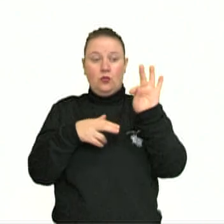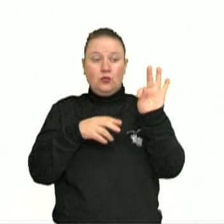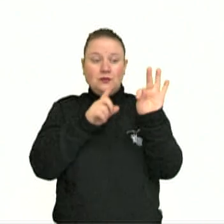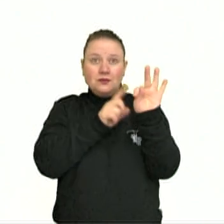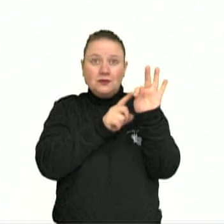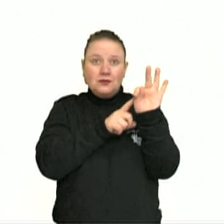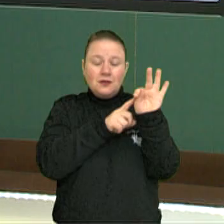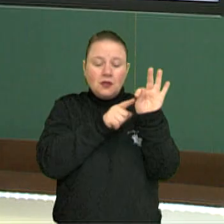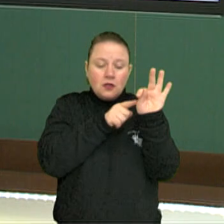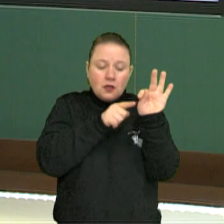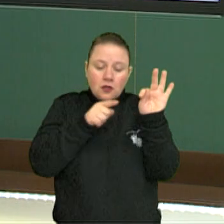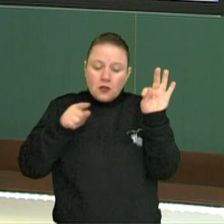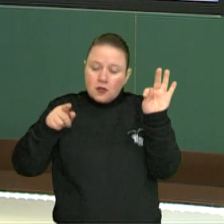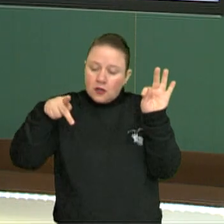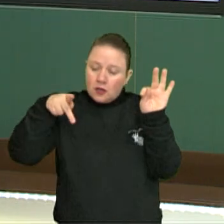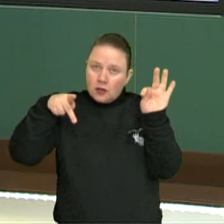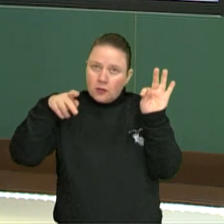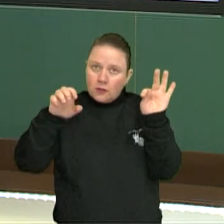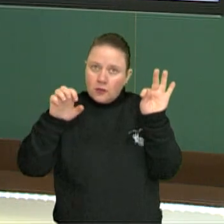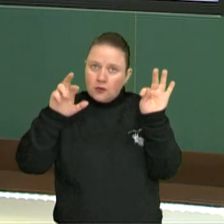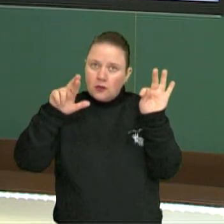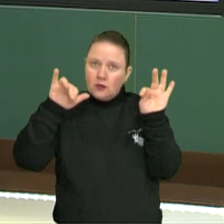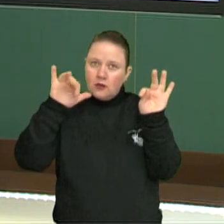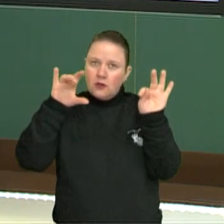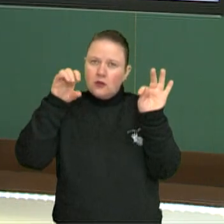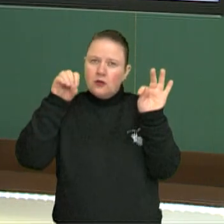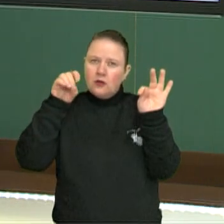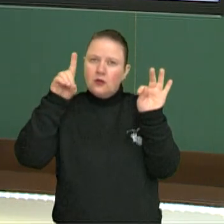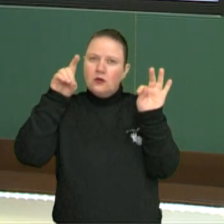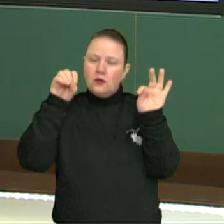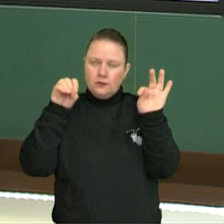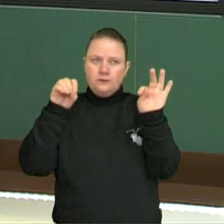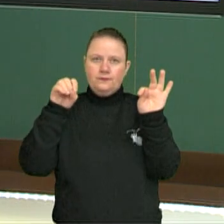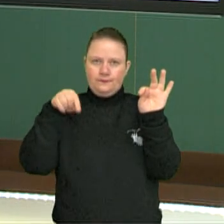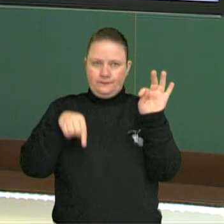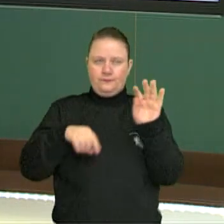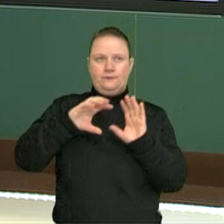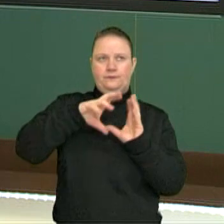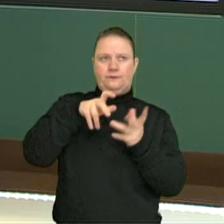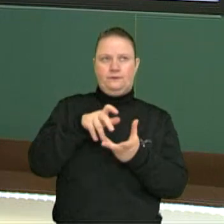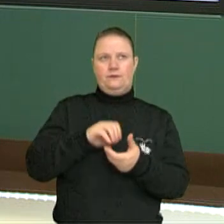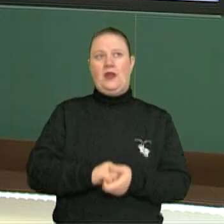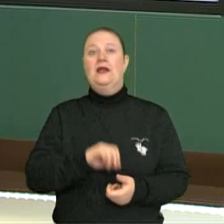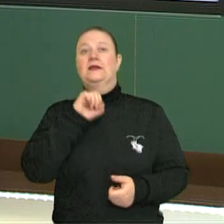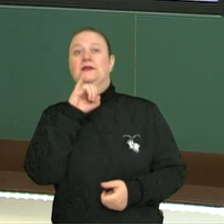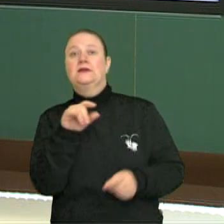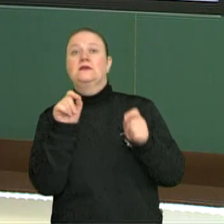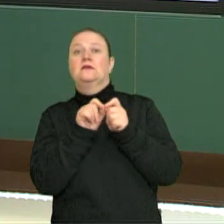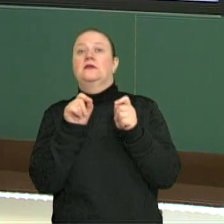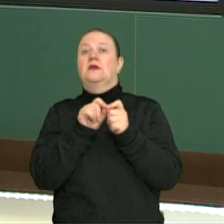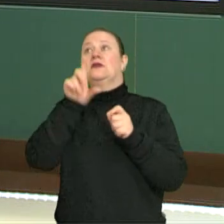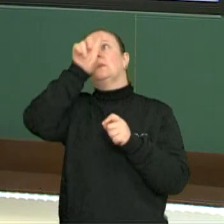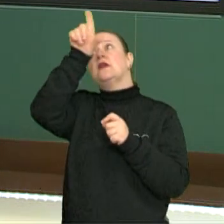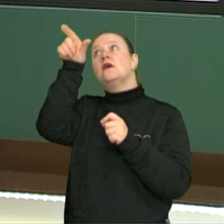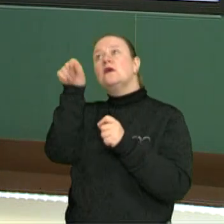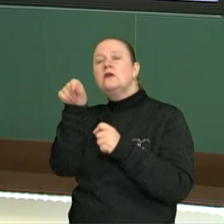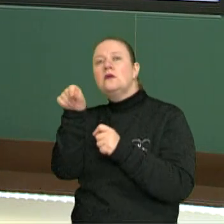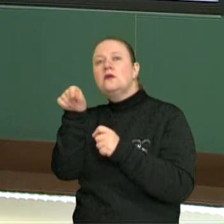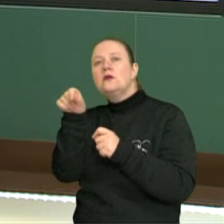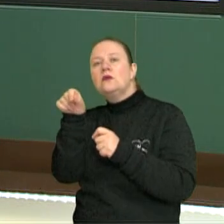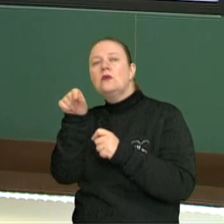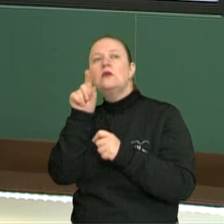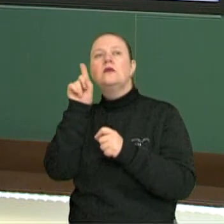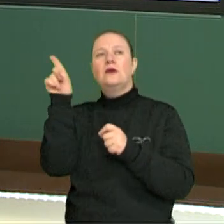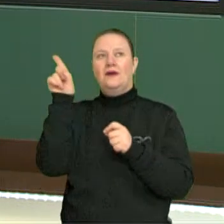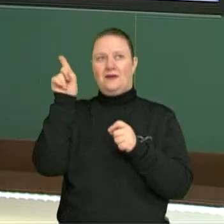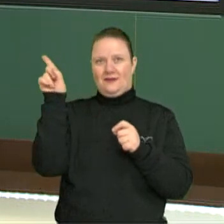de 3,97 aqui na Terra. Se eu fizer esse mesmo caso na Lua, eu vou ter o seguinte, que T é igual a